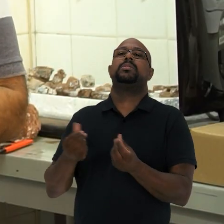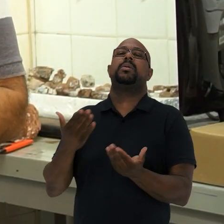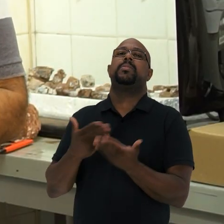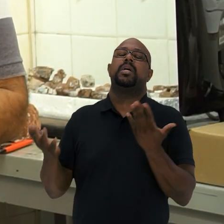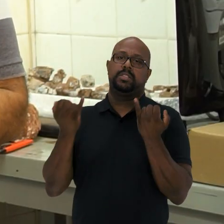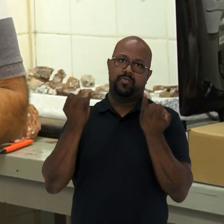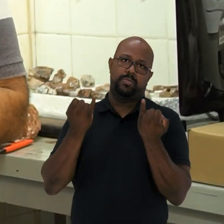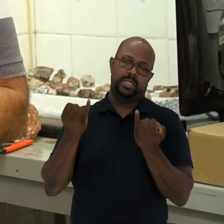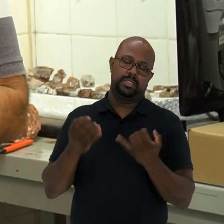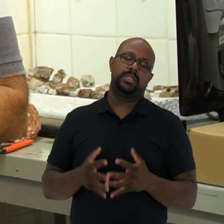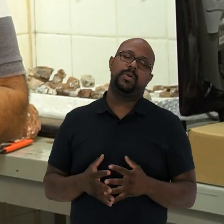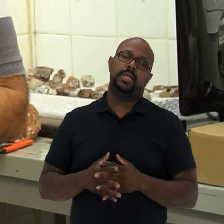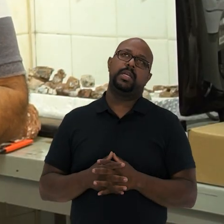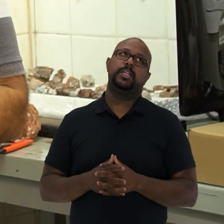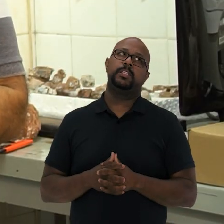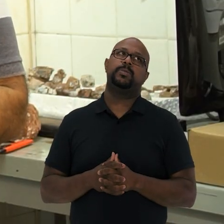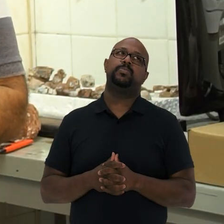perde, né, da informação.